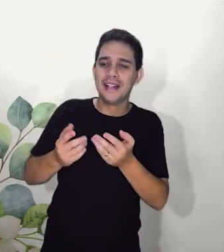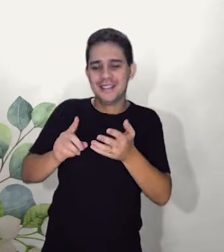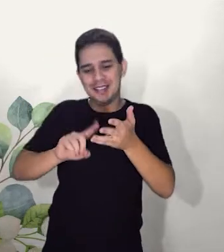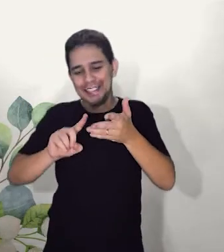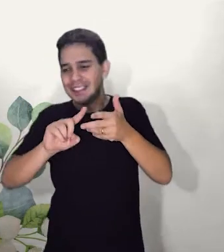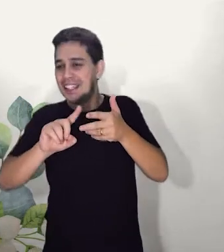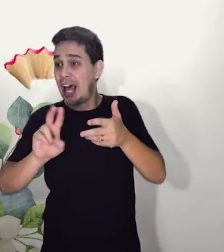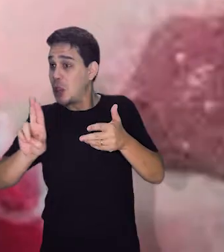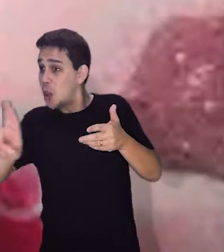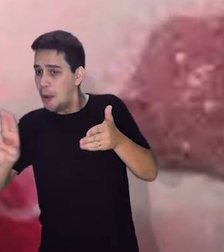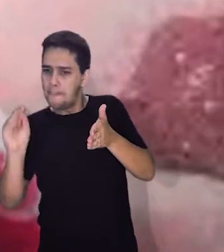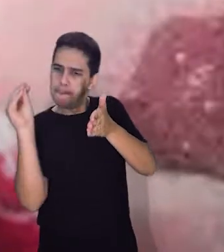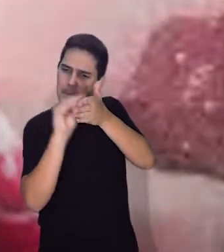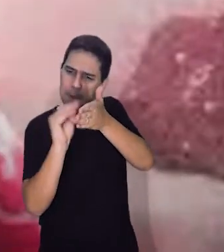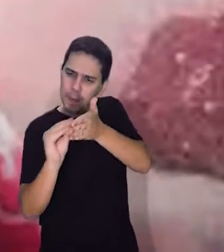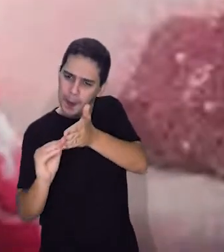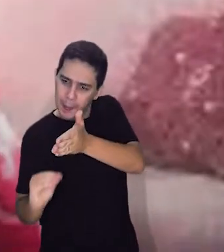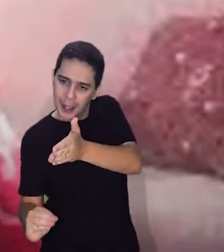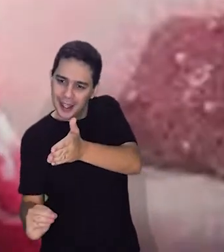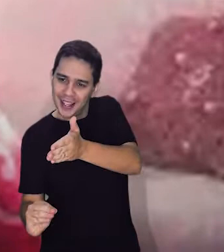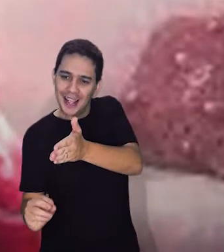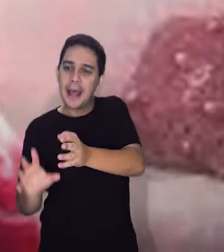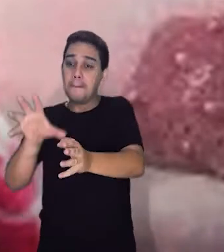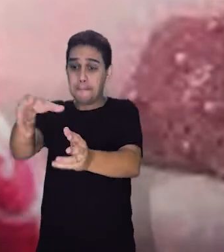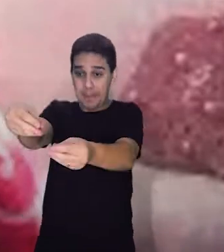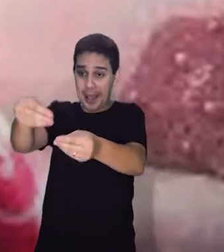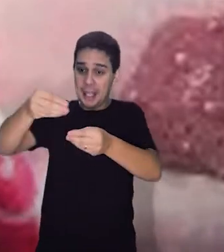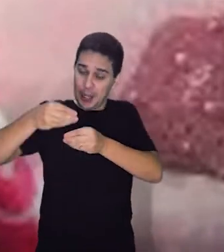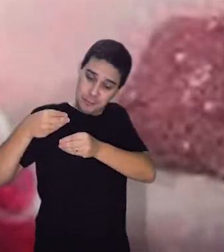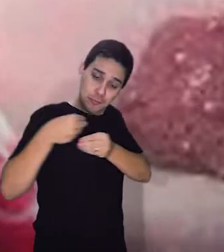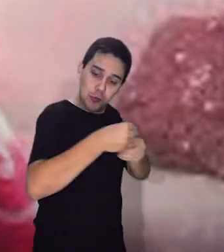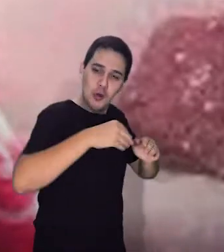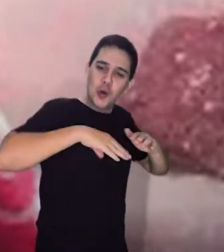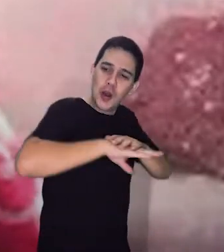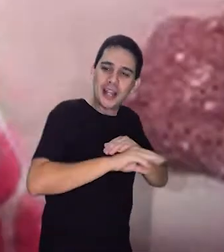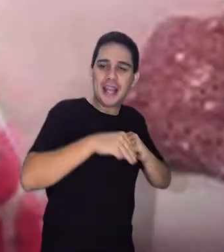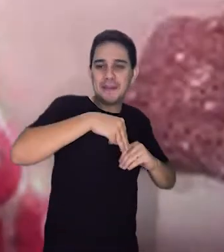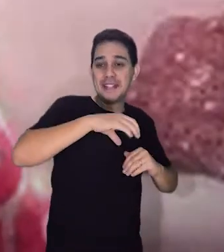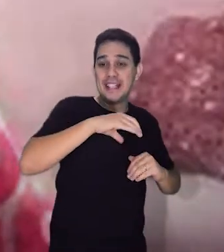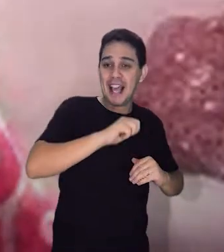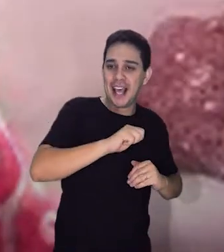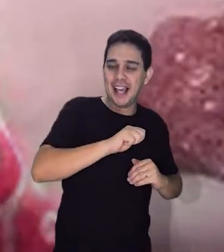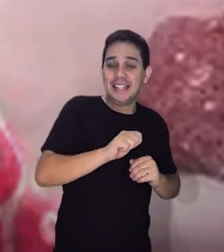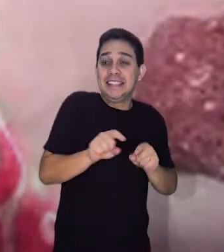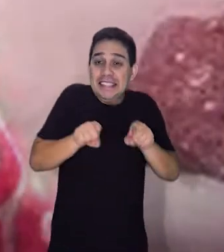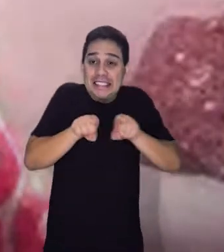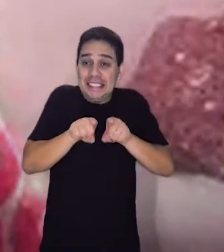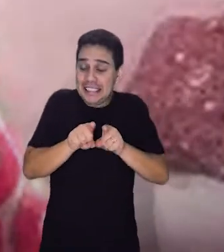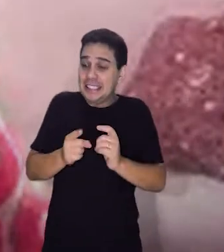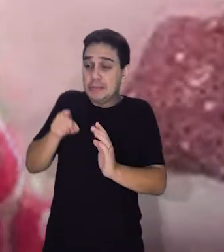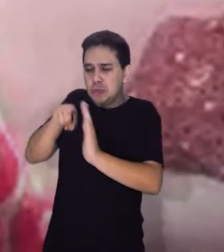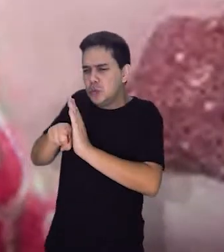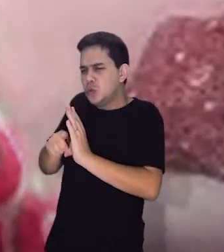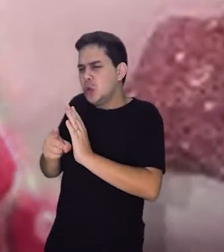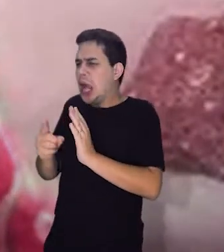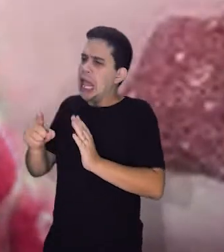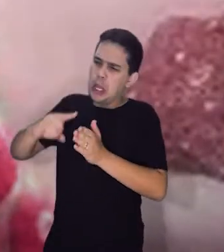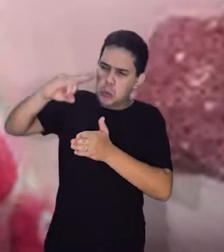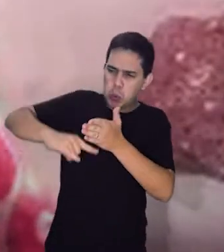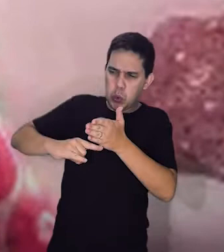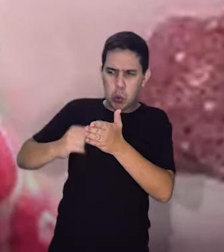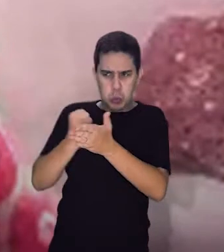A gente tem que checar. Essa criança tem documentação? Por que ela não tem documentação? Porque é muito